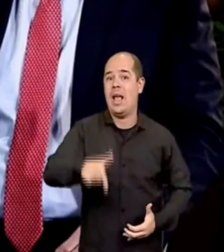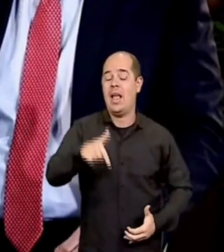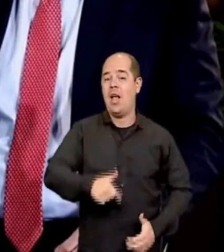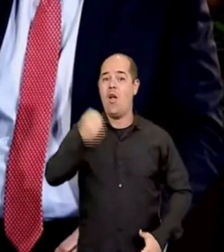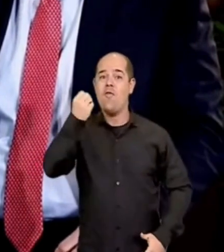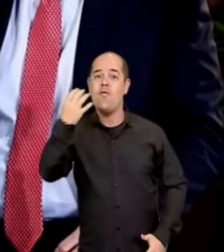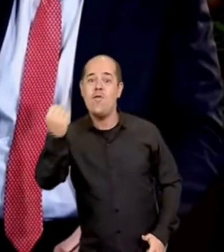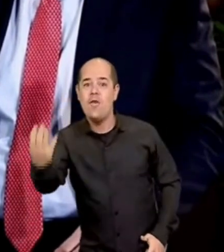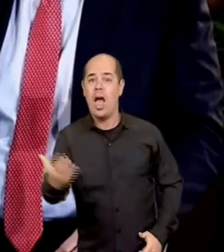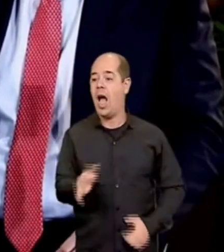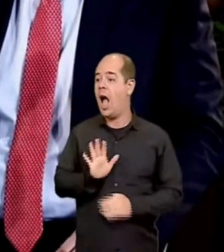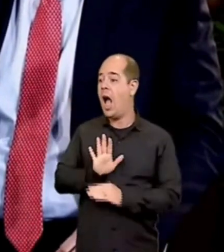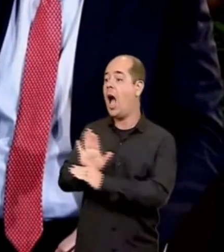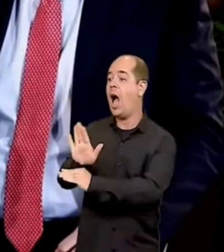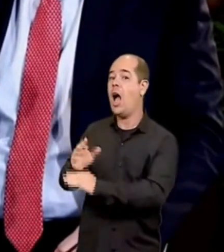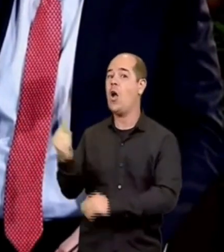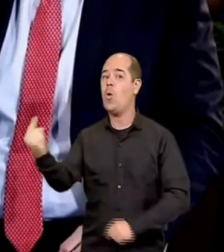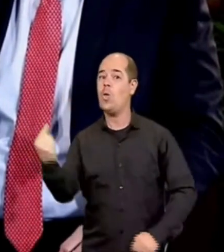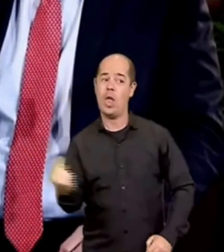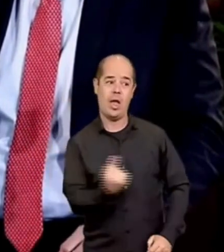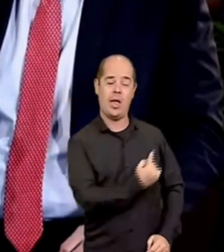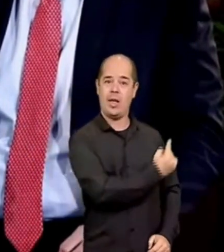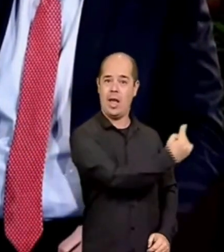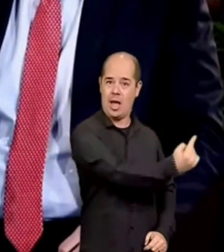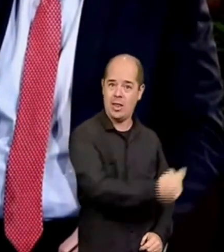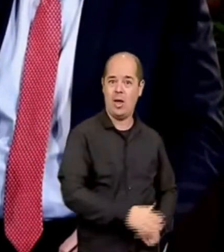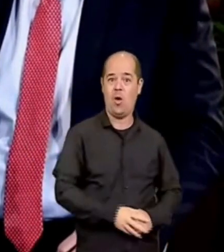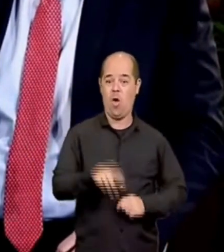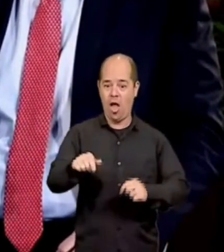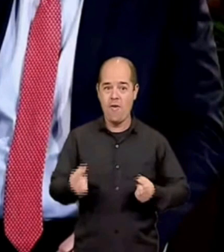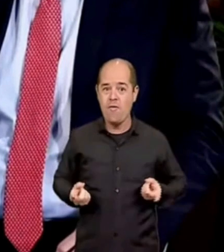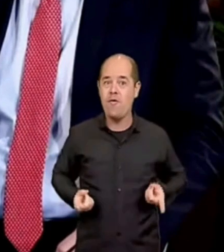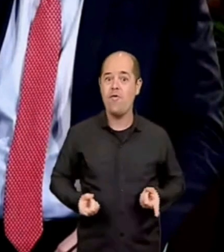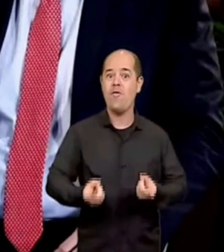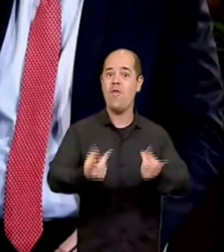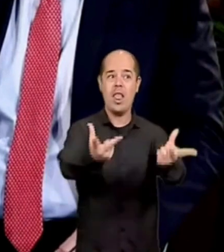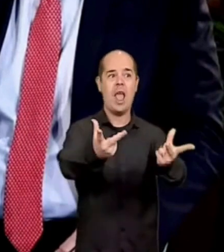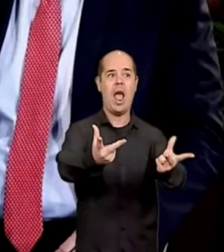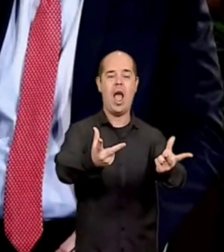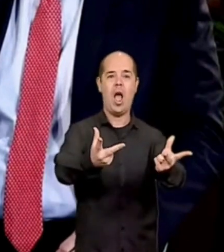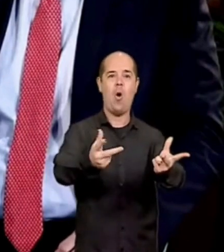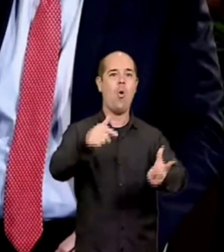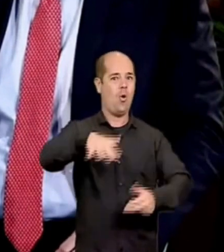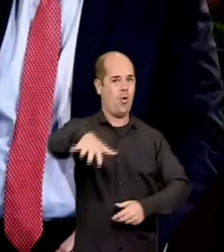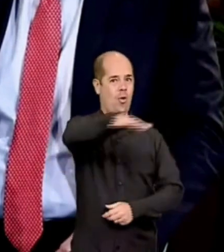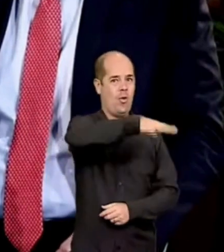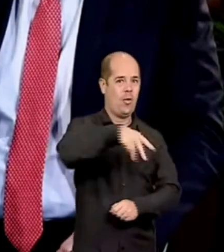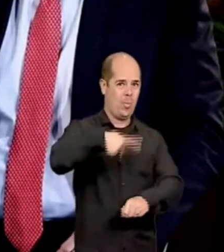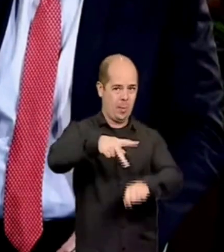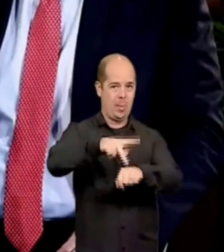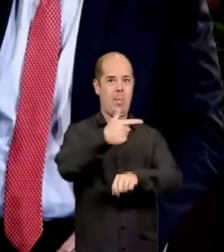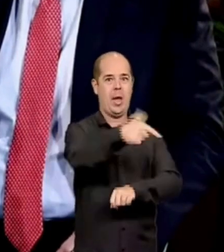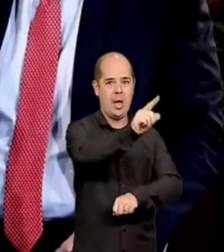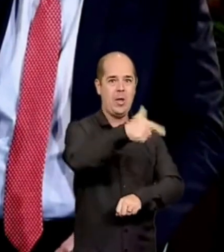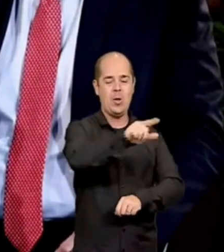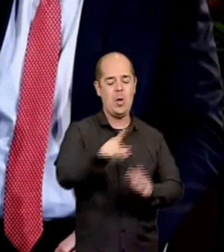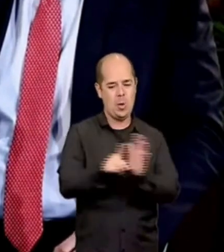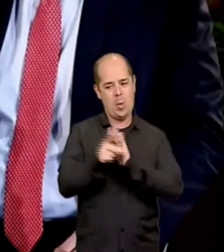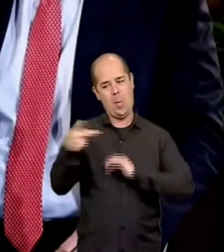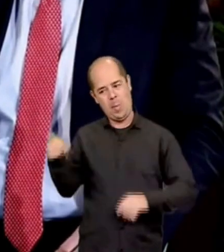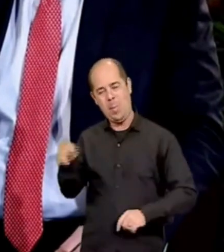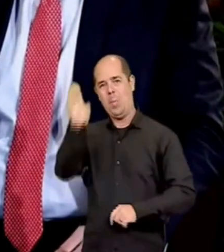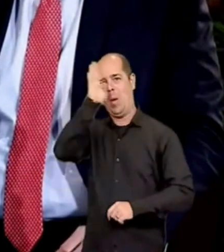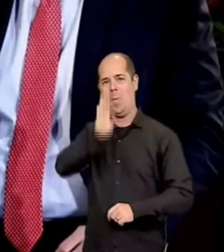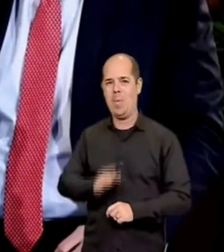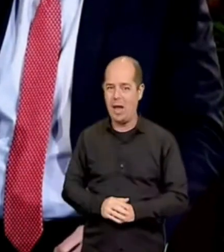sabe, vender as coisas boas que o Brasil tem para ser vendida aqui no exterior. Eu, por exemplo, ontem,